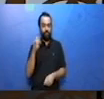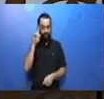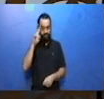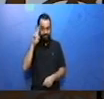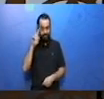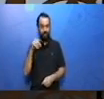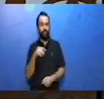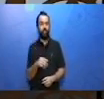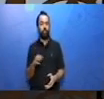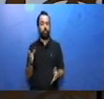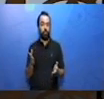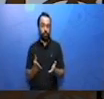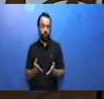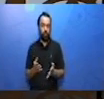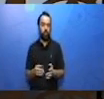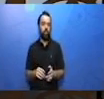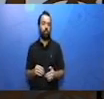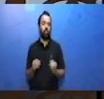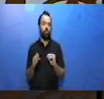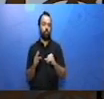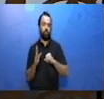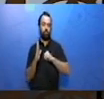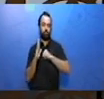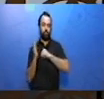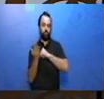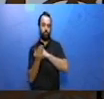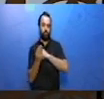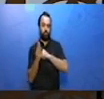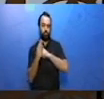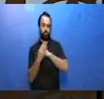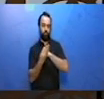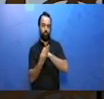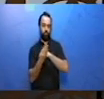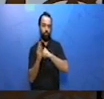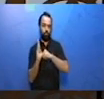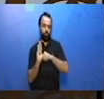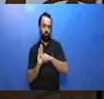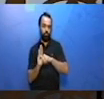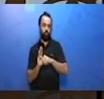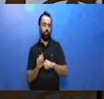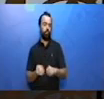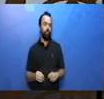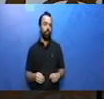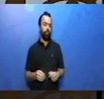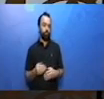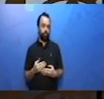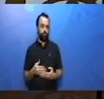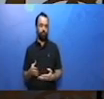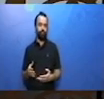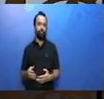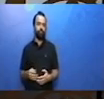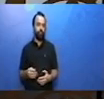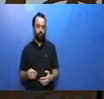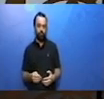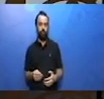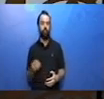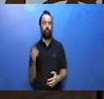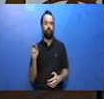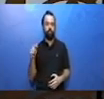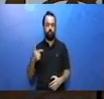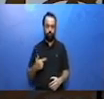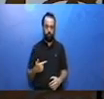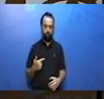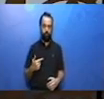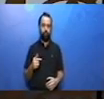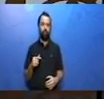Agora a gente vai ver os bairros, como surgem os bairros. Vamos lá? É a unidade 7,